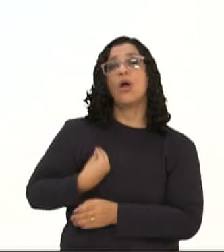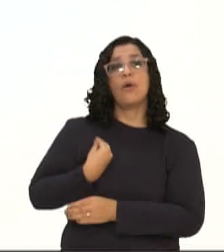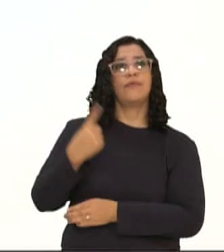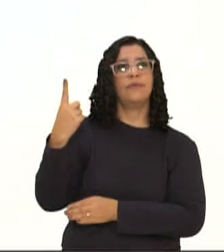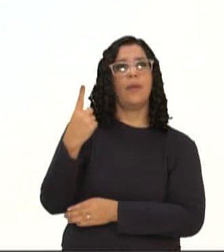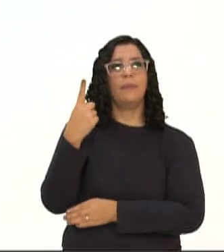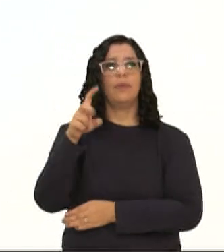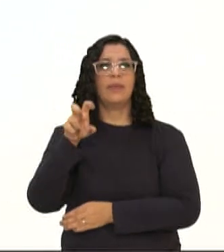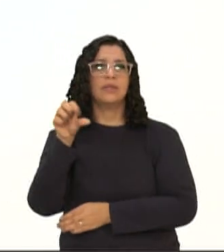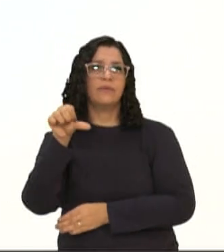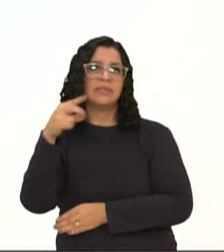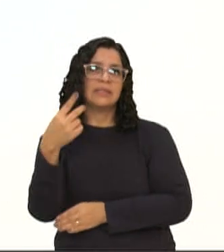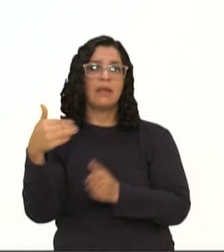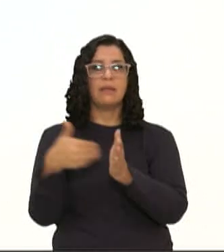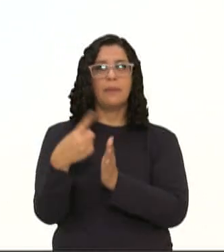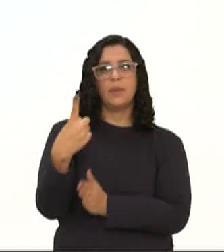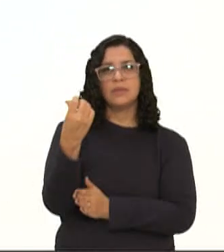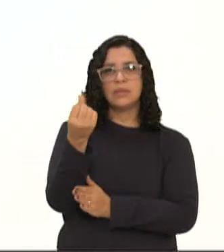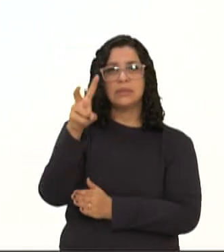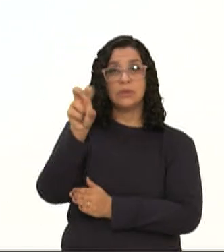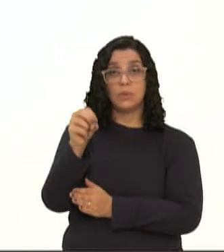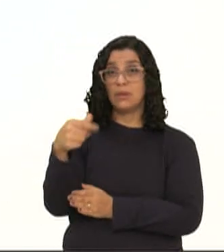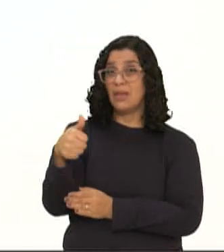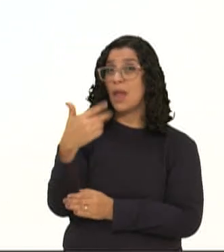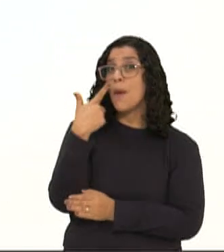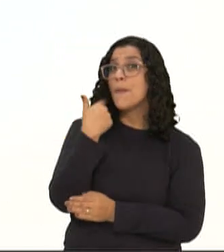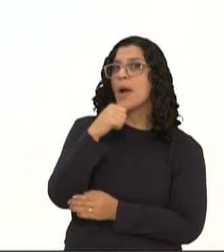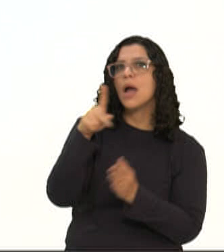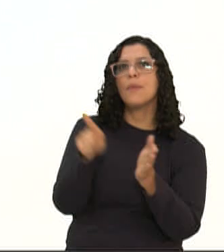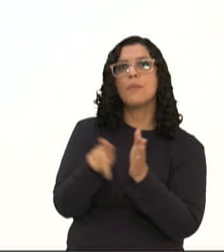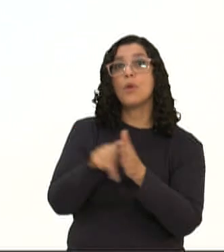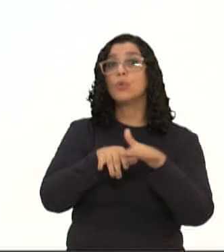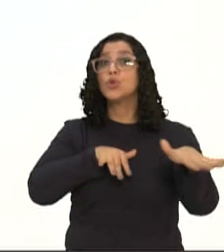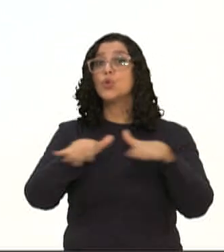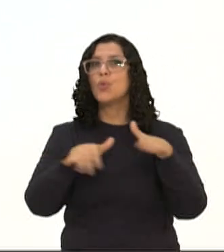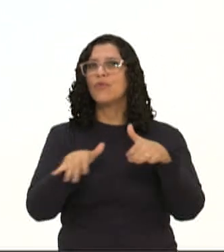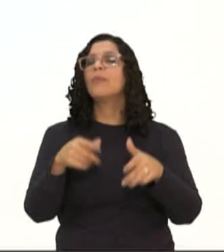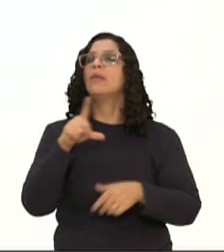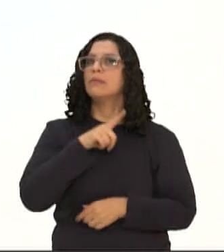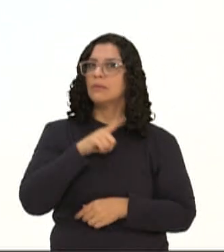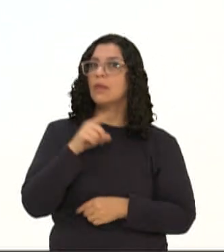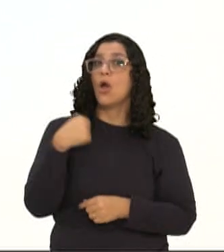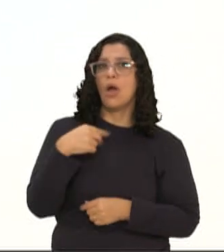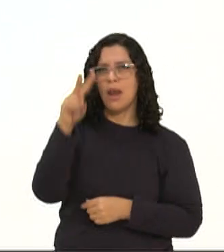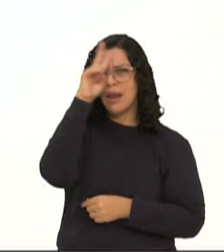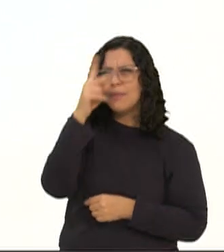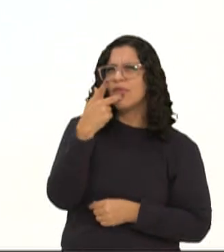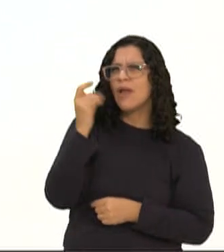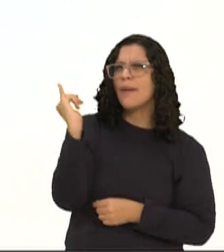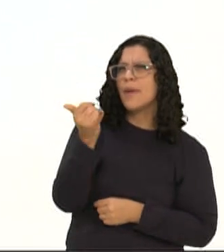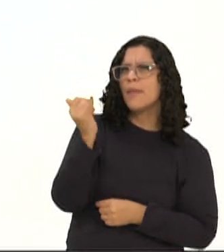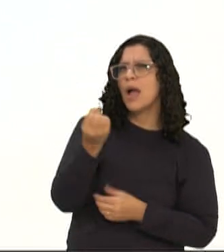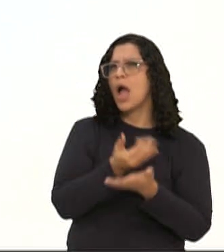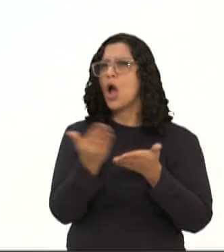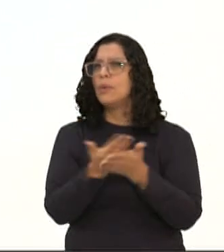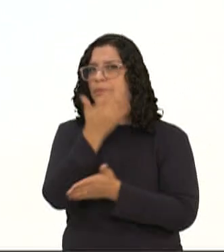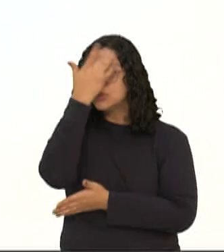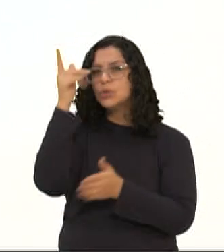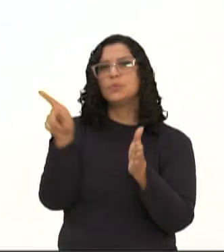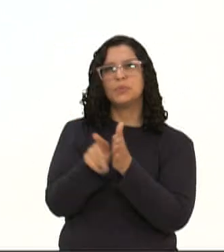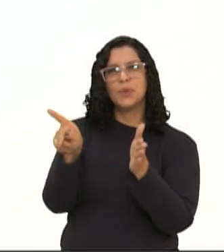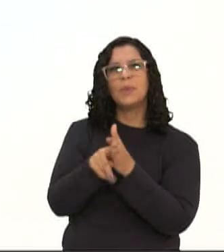e 1650 e nós consideramos ele o pai do movimento iluminista. Lembra que a gente falou de alguns iluministas em outras